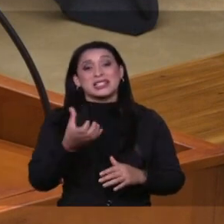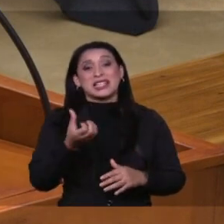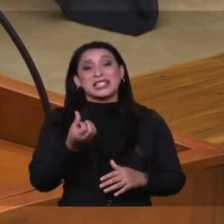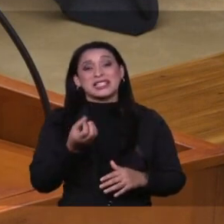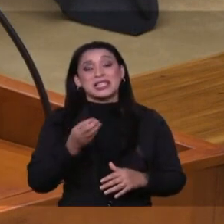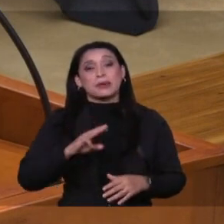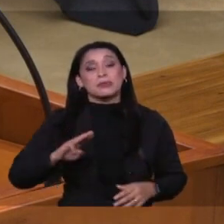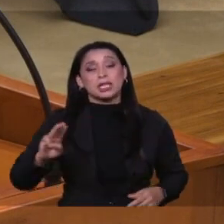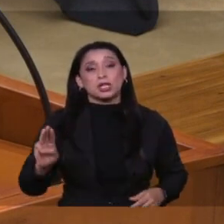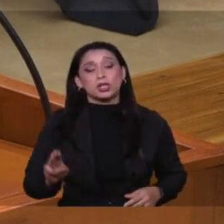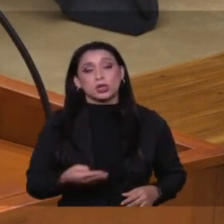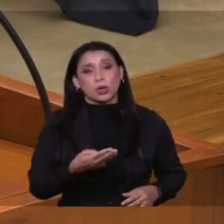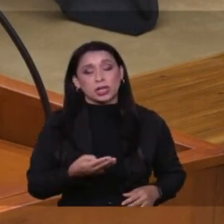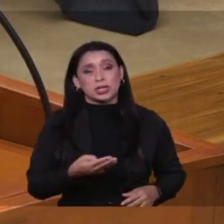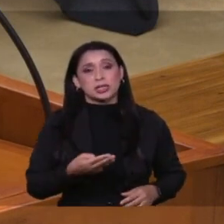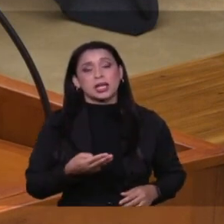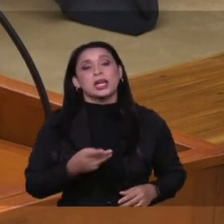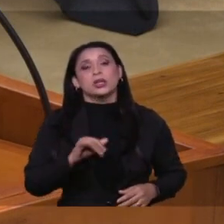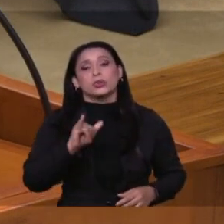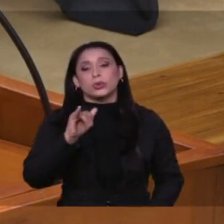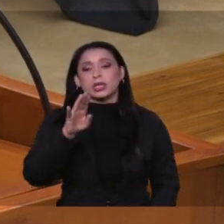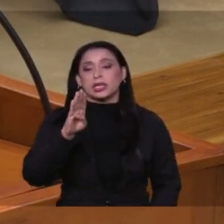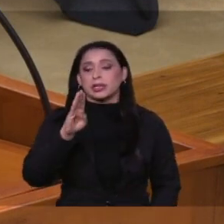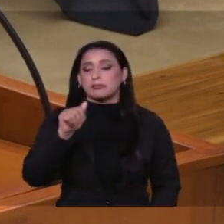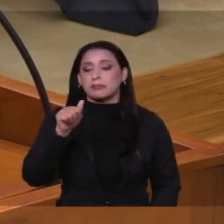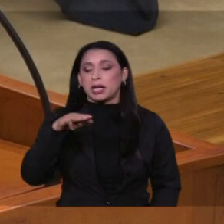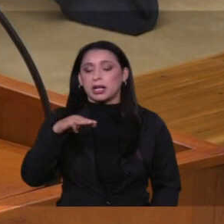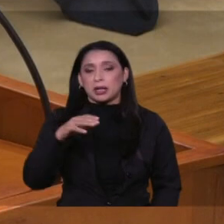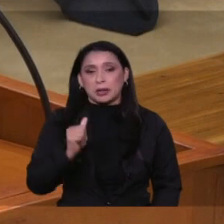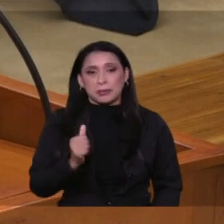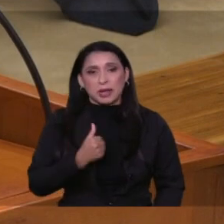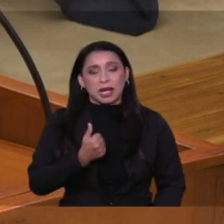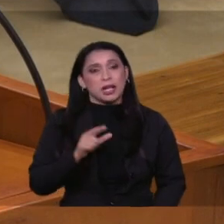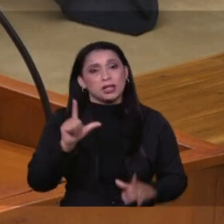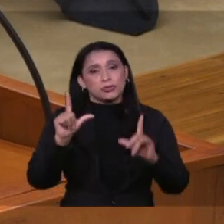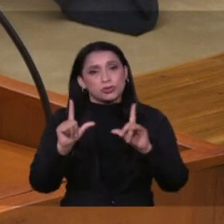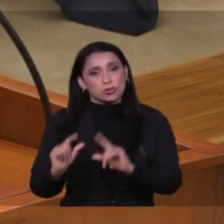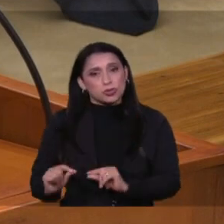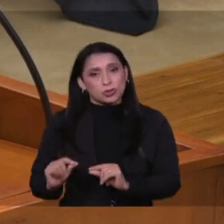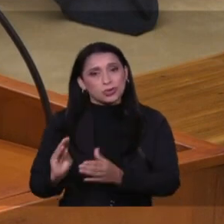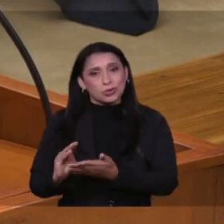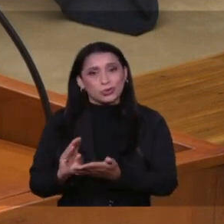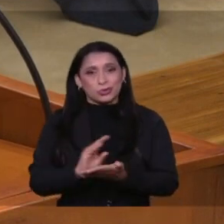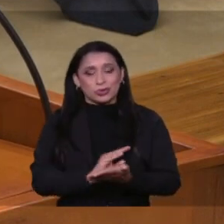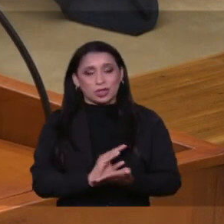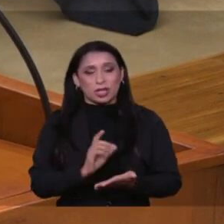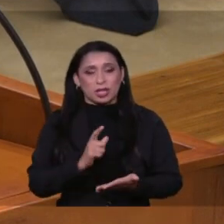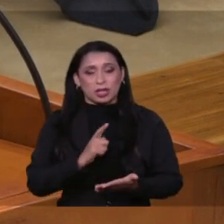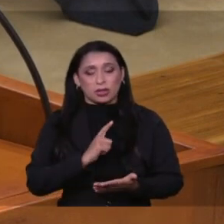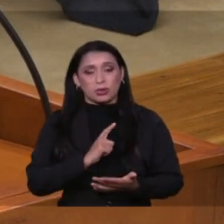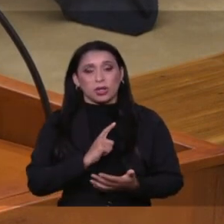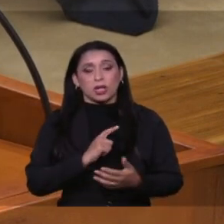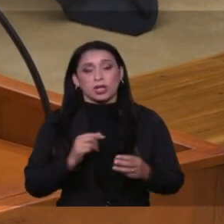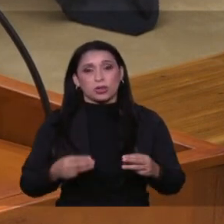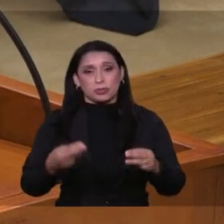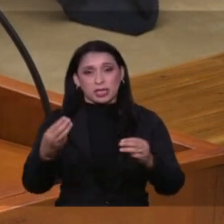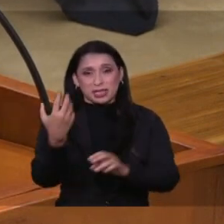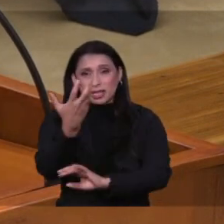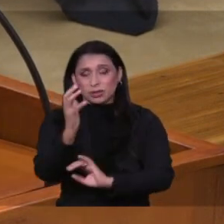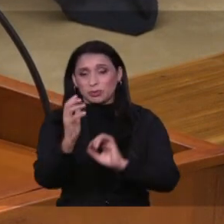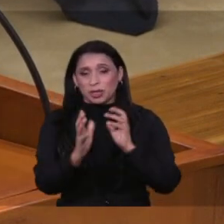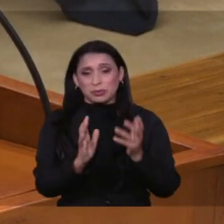de reais ao IBAMA e ao ICMBio. Ou seja, e declarado pelo Ministério do Meio Ambiente, que isso faria com que se